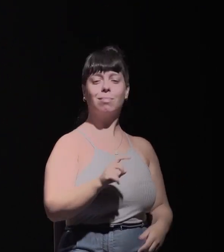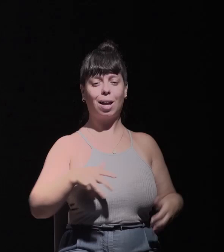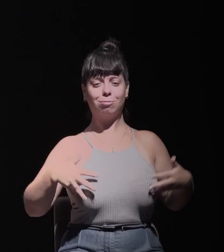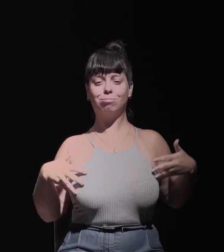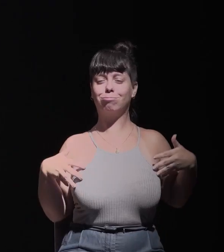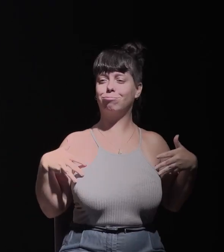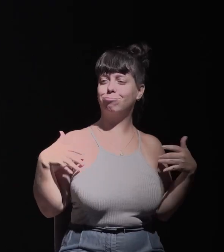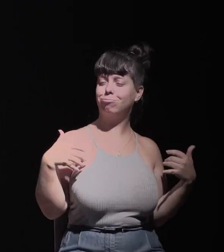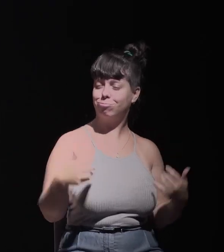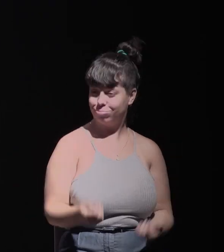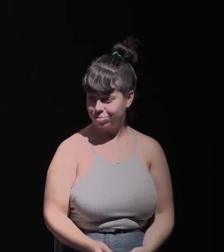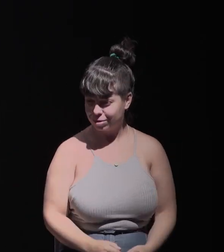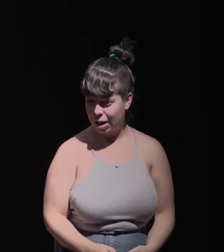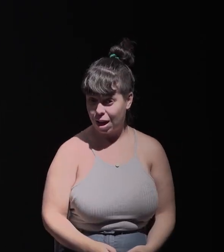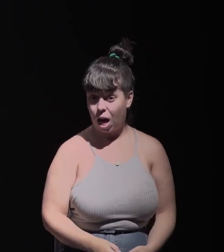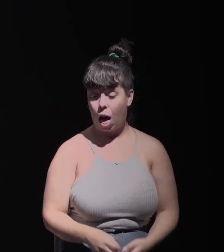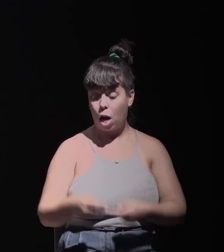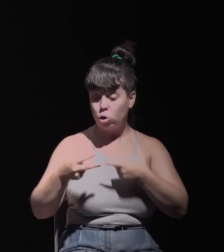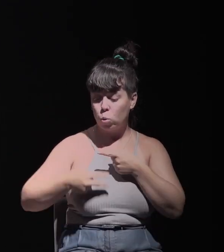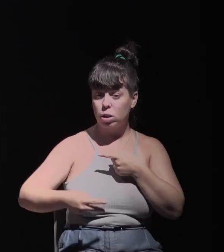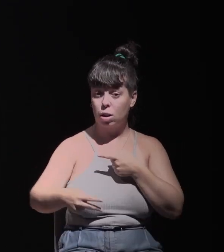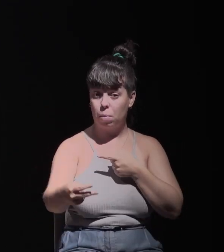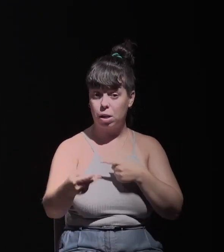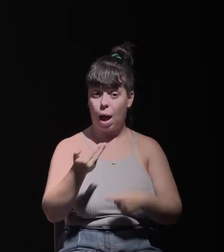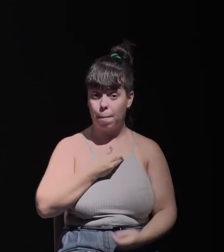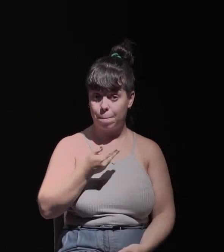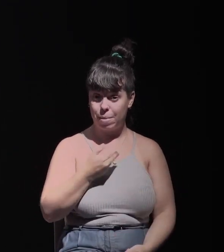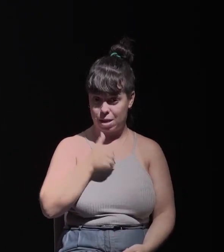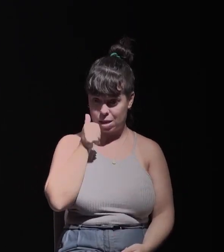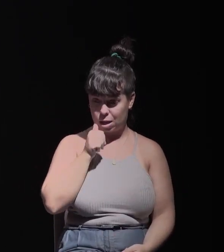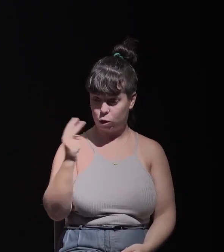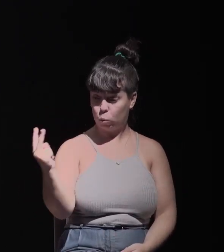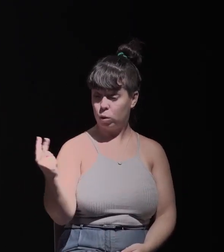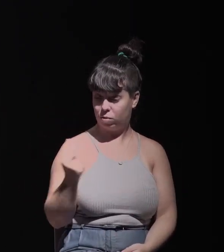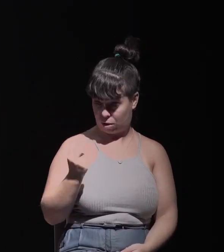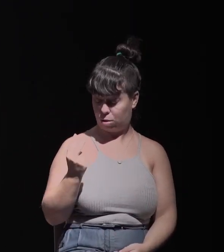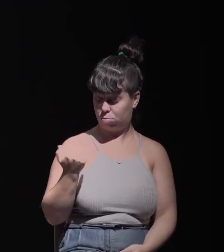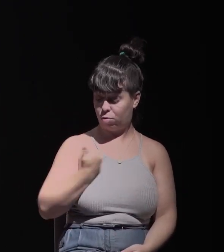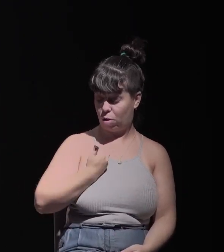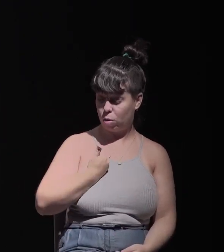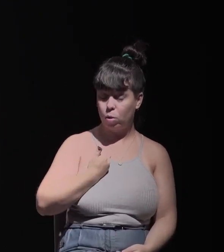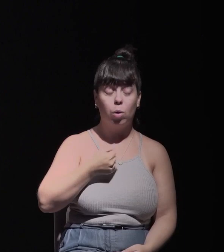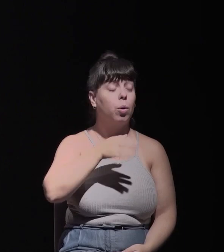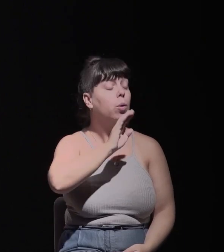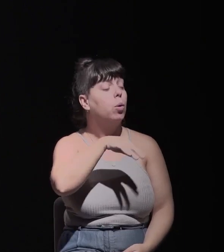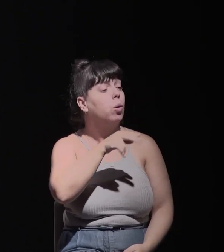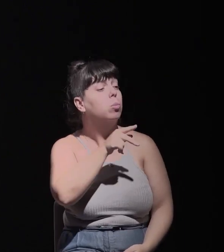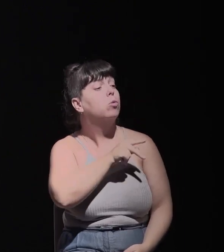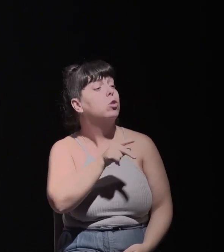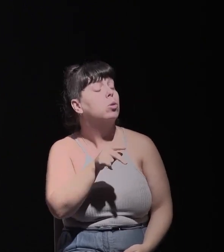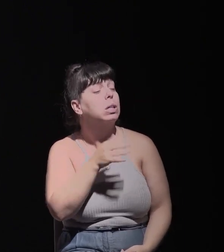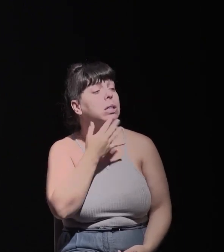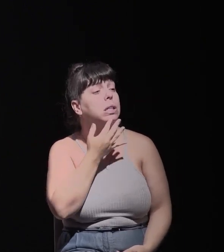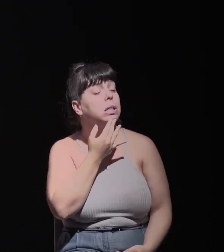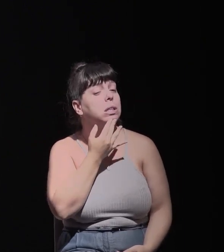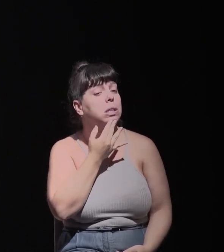quê. Deu umas 2 semanas, 2 amigas delas vieram para mim e disseram assim: professora,